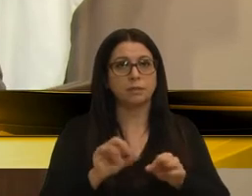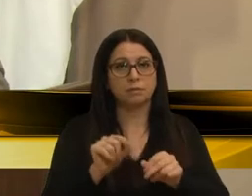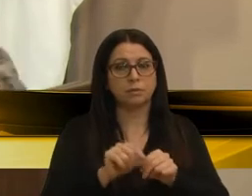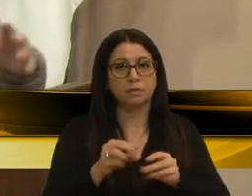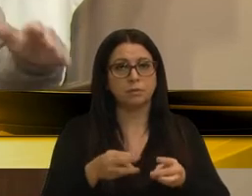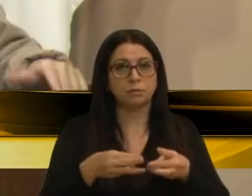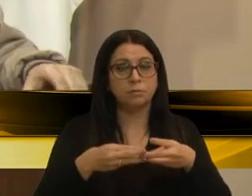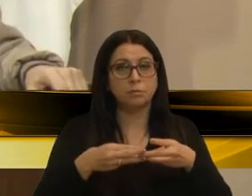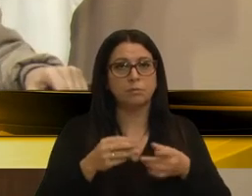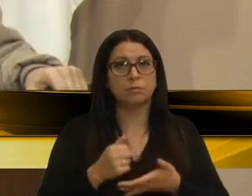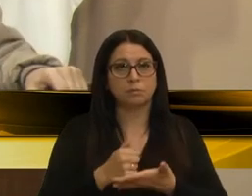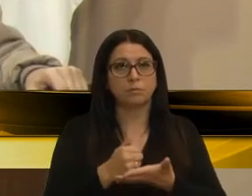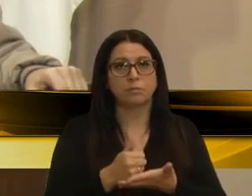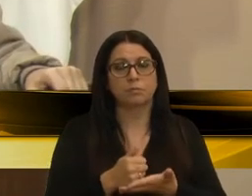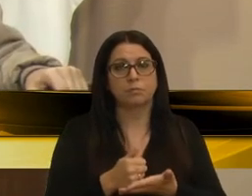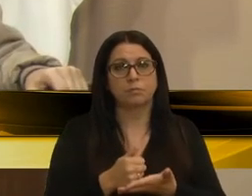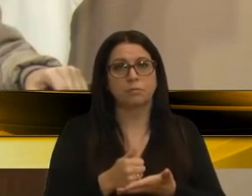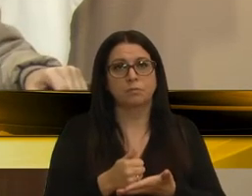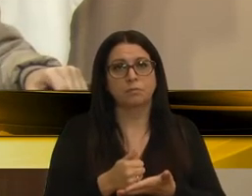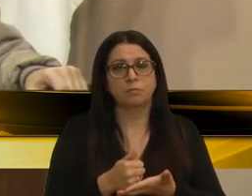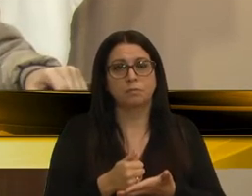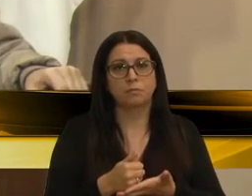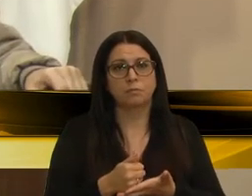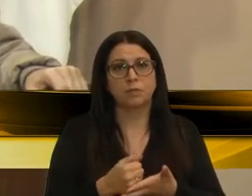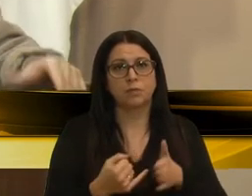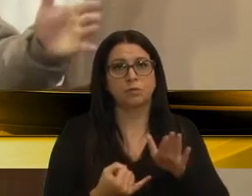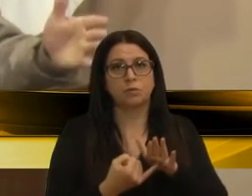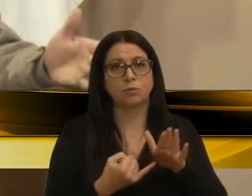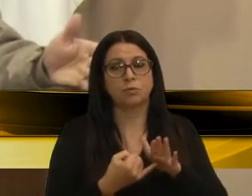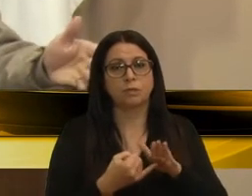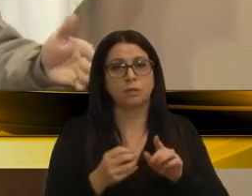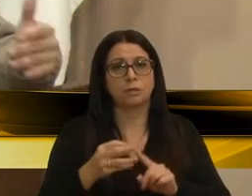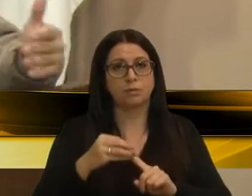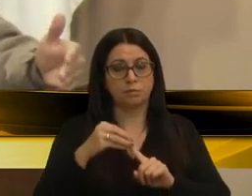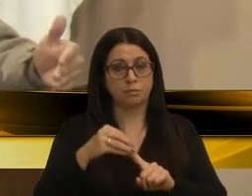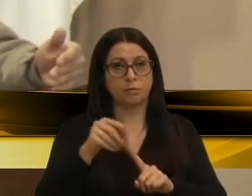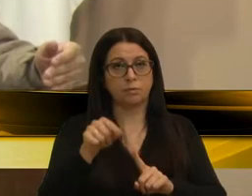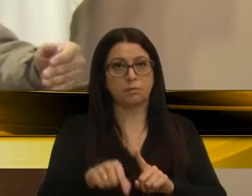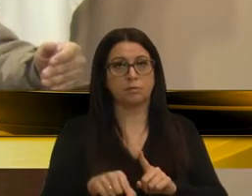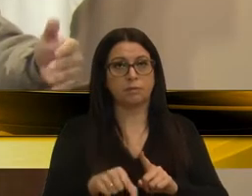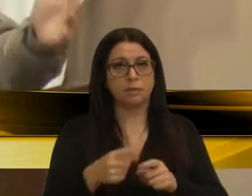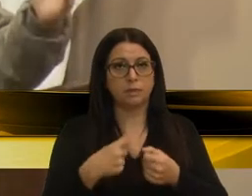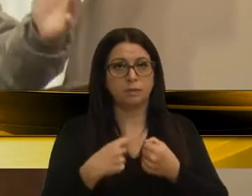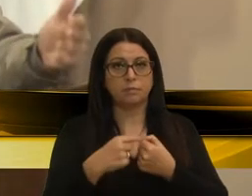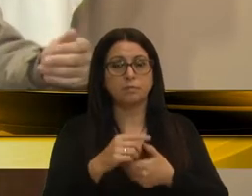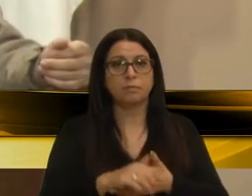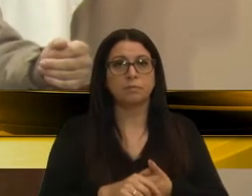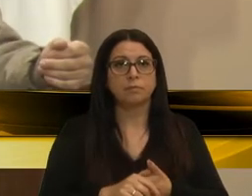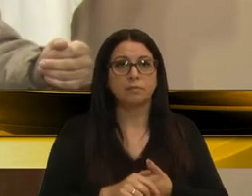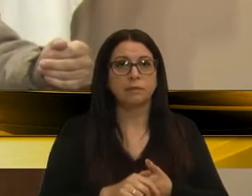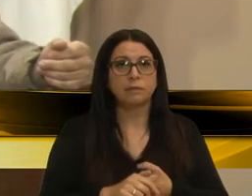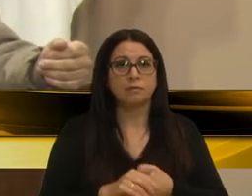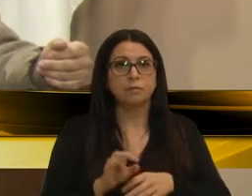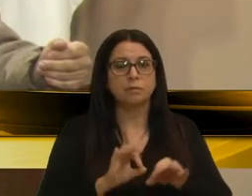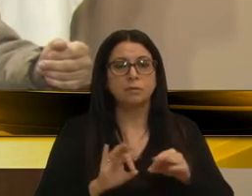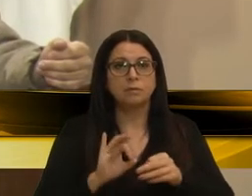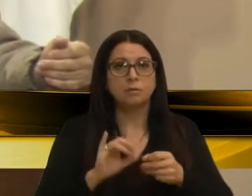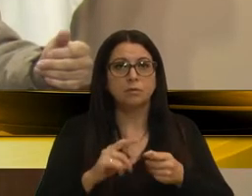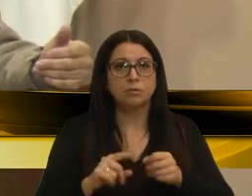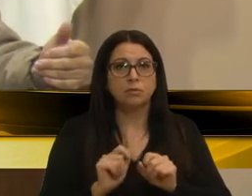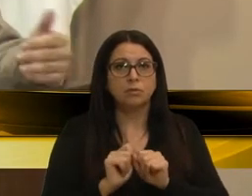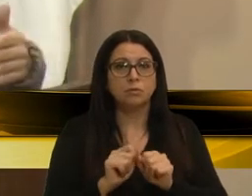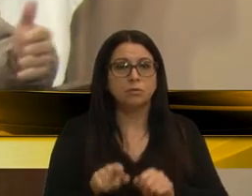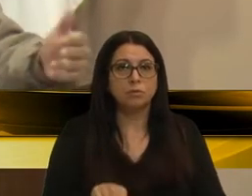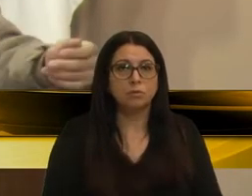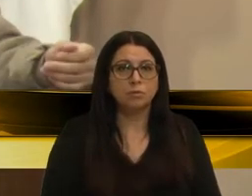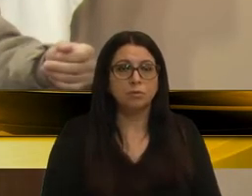uma moção de apoio aos institutos federais, principalmente aqui da nossa cidade, mas vamos elaborar em conjunto, vereadora, e